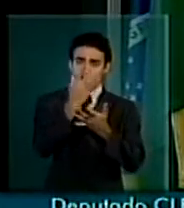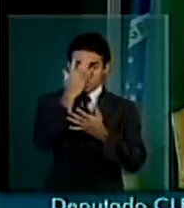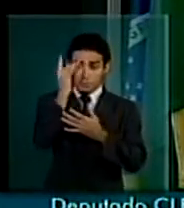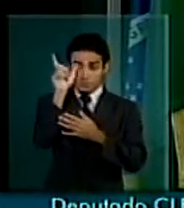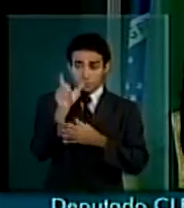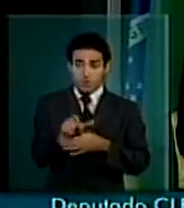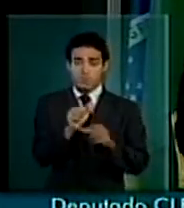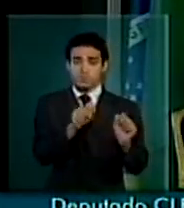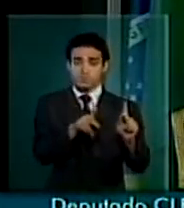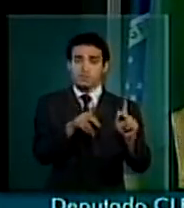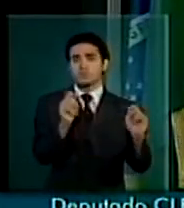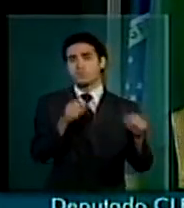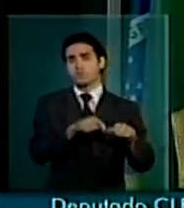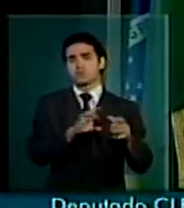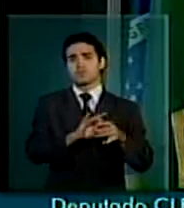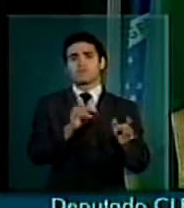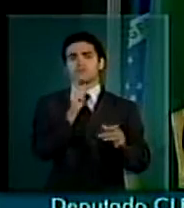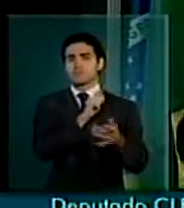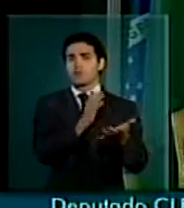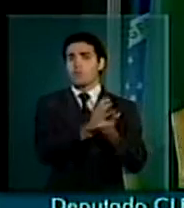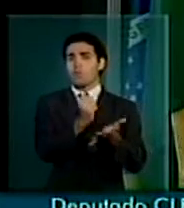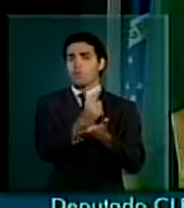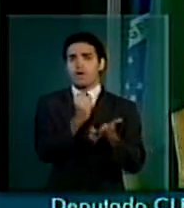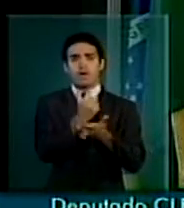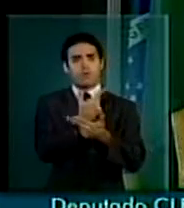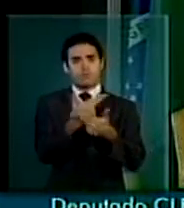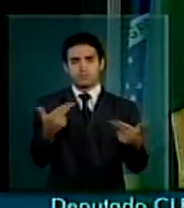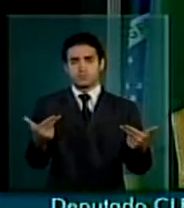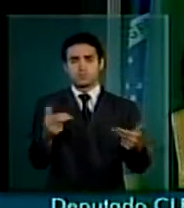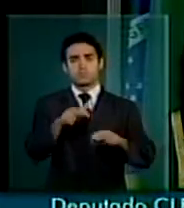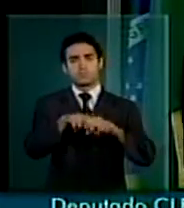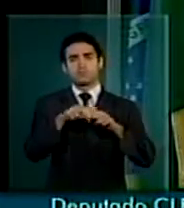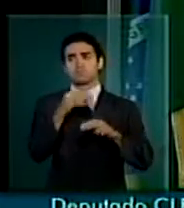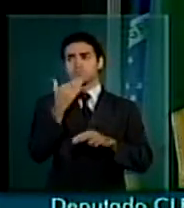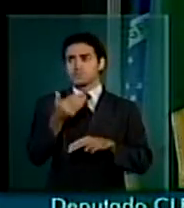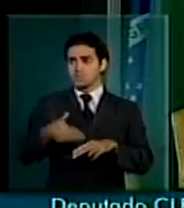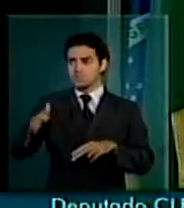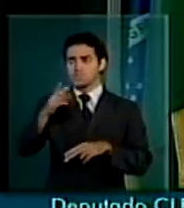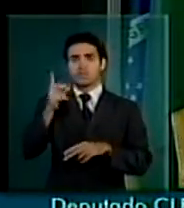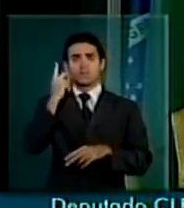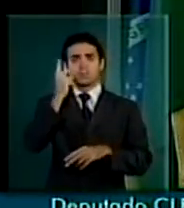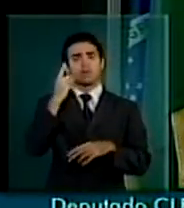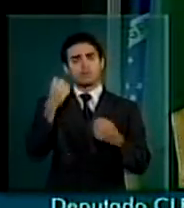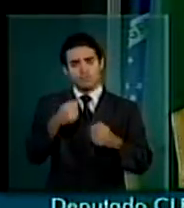dos aposentados e pensionistas do nosso país. Nesse sentido, eu conclamo aos senhores parlamentares para dizer